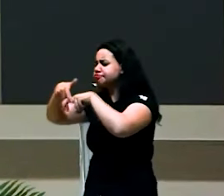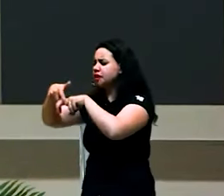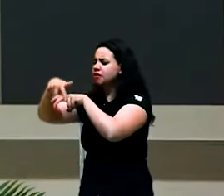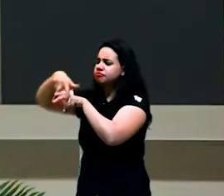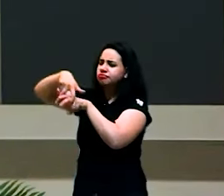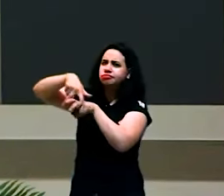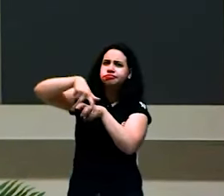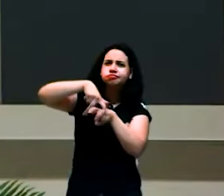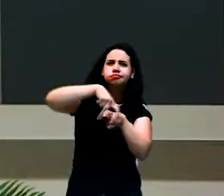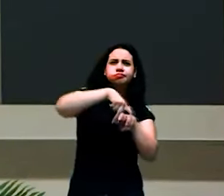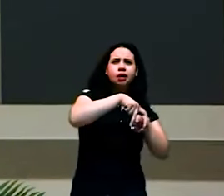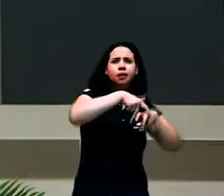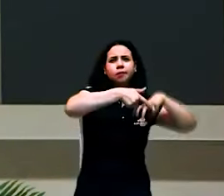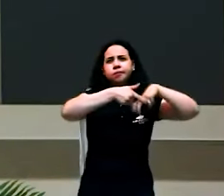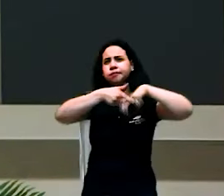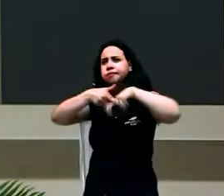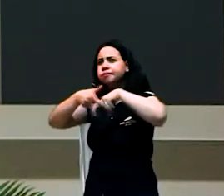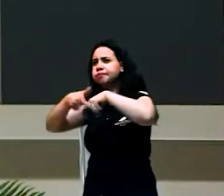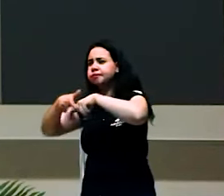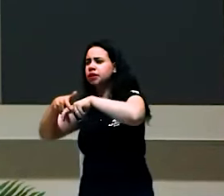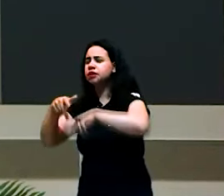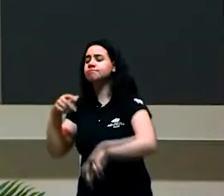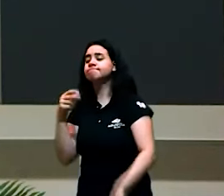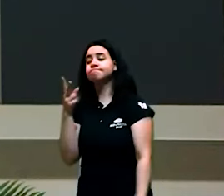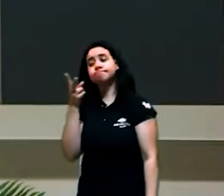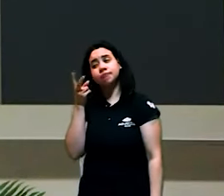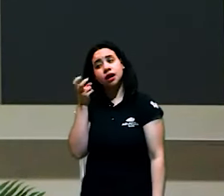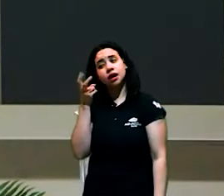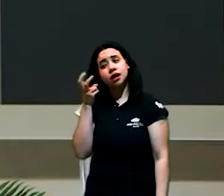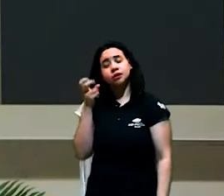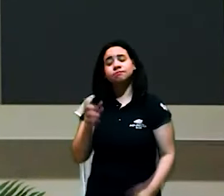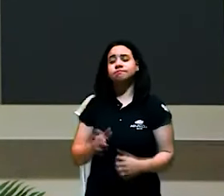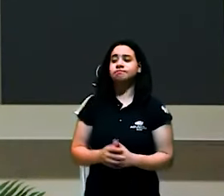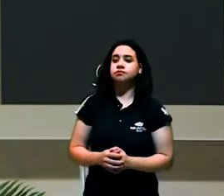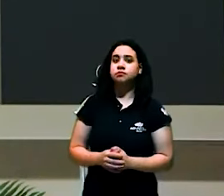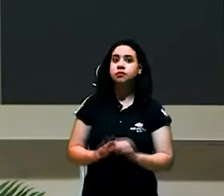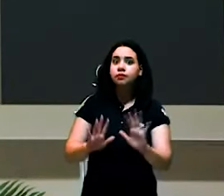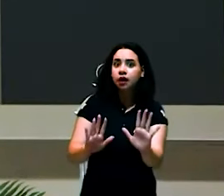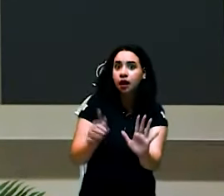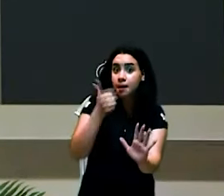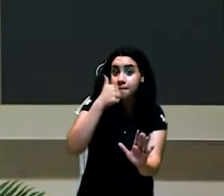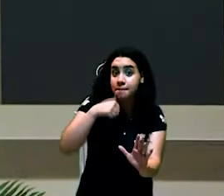mãe, mexendo aquela panela de feijão, começou a falar em outras línguas.